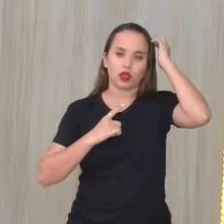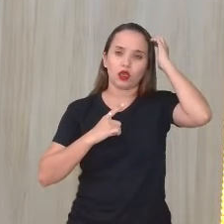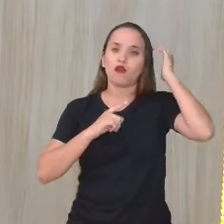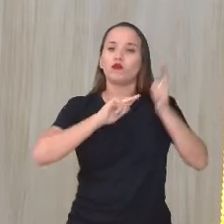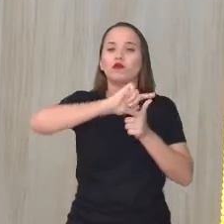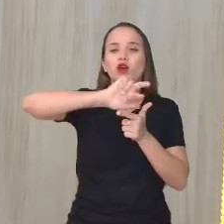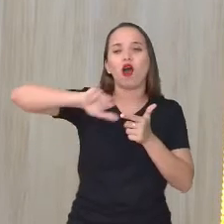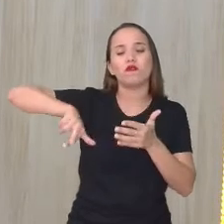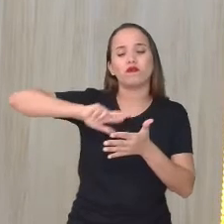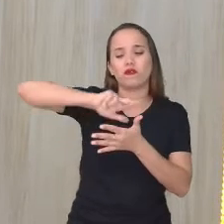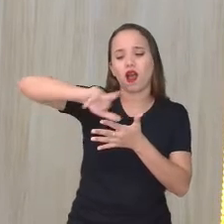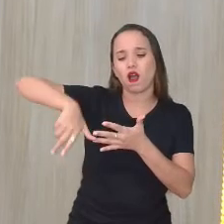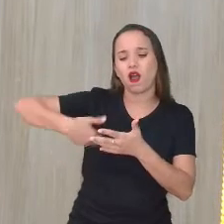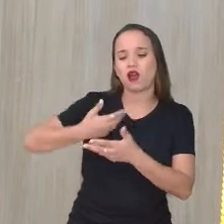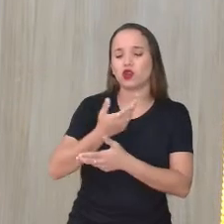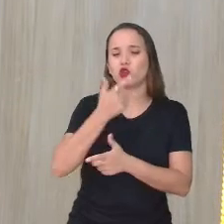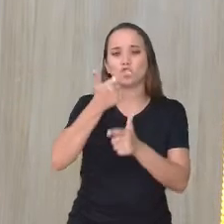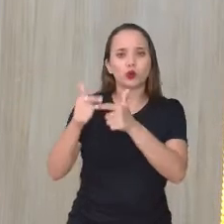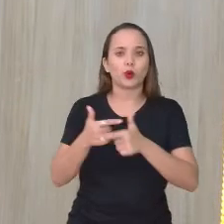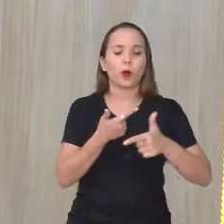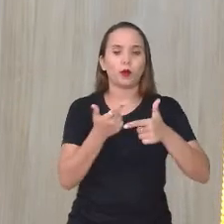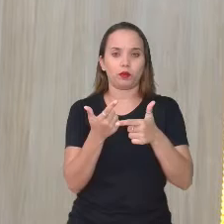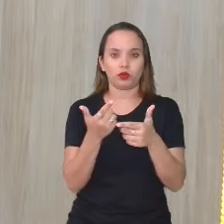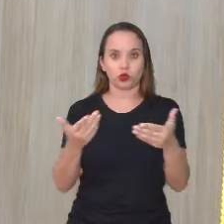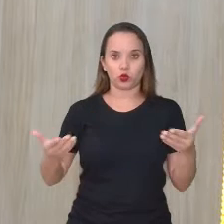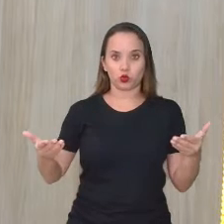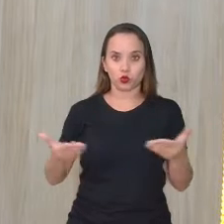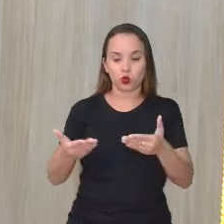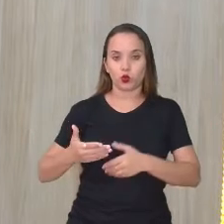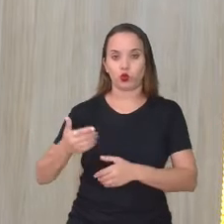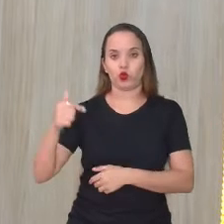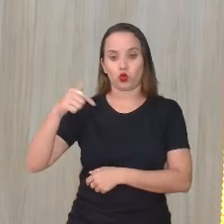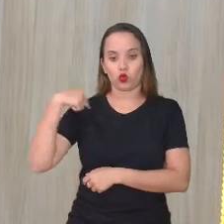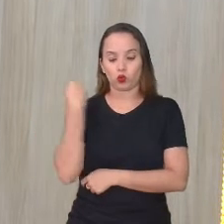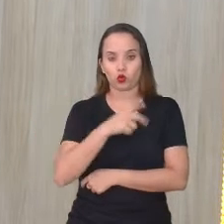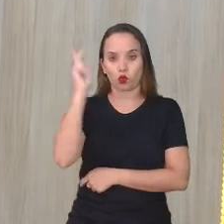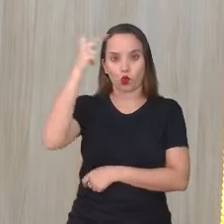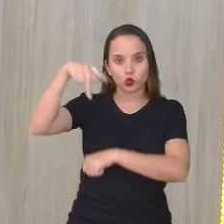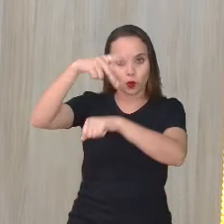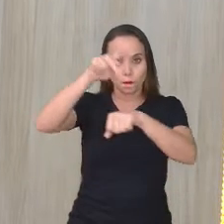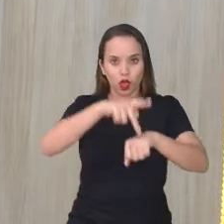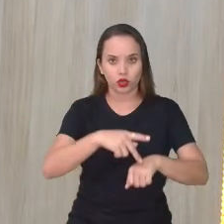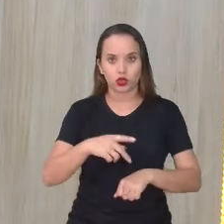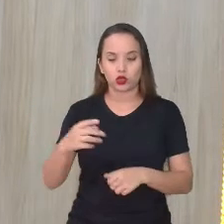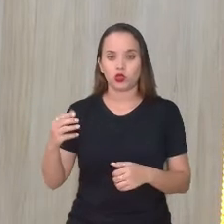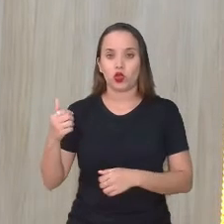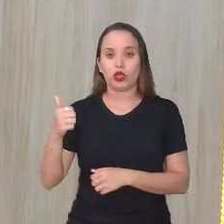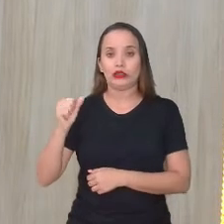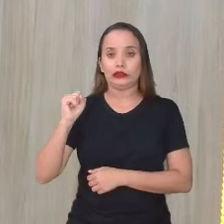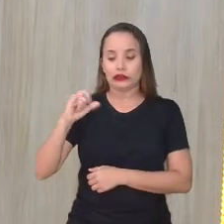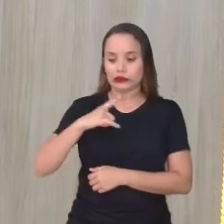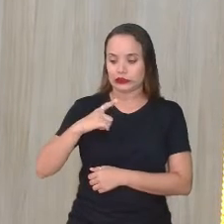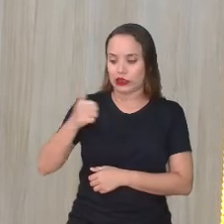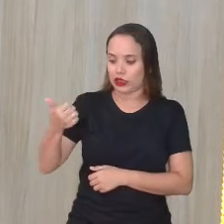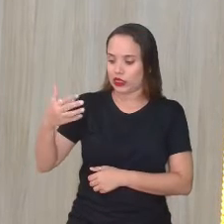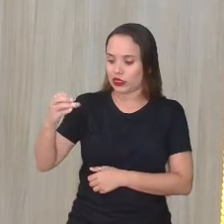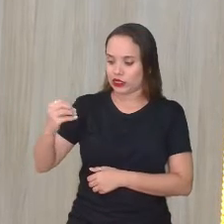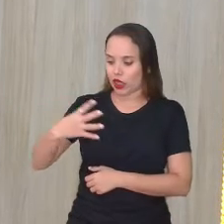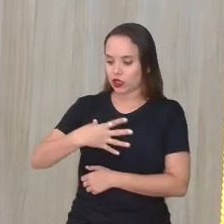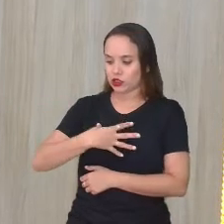Atualmente, no nosso país, a cada 10 suicídios, 7 são de homens. Vejam que número